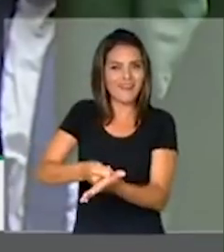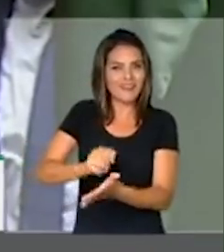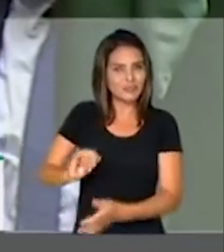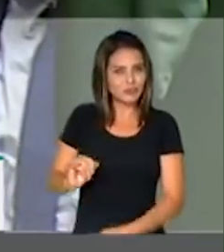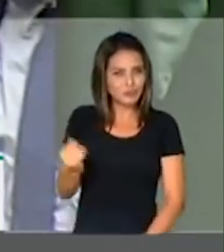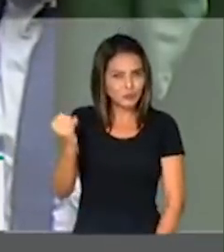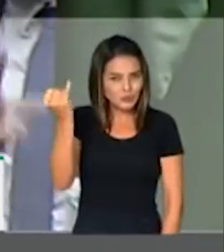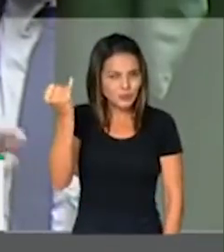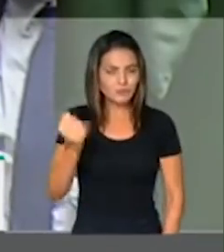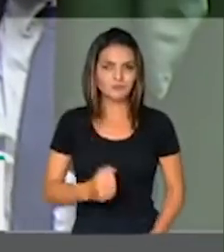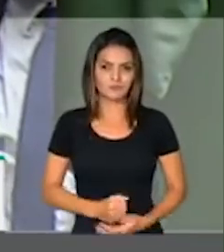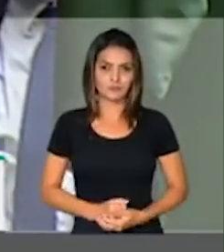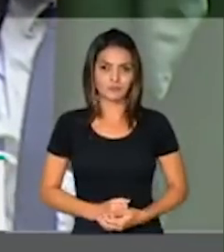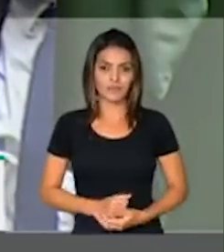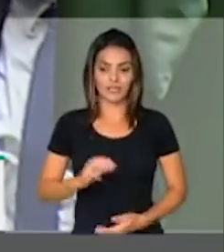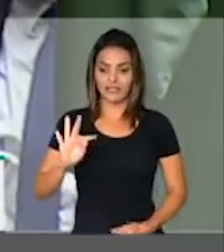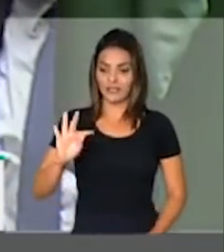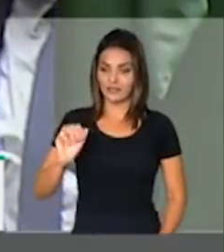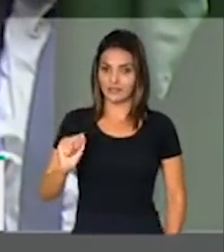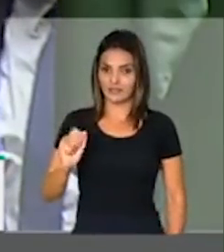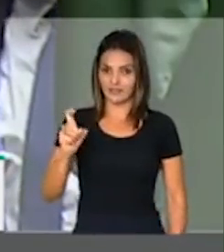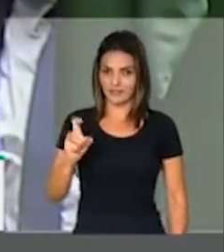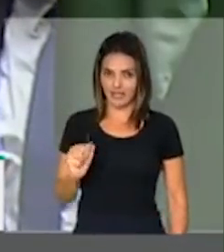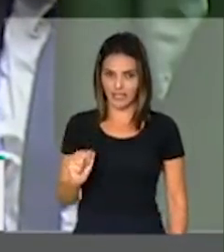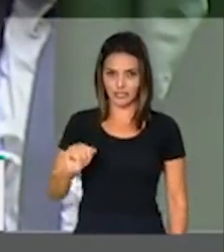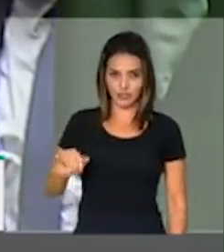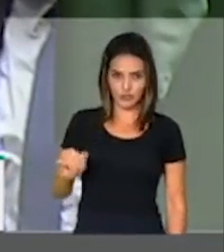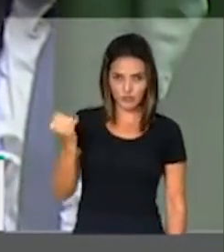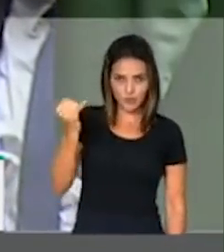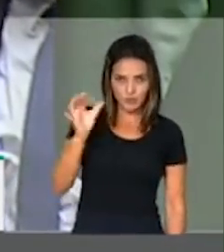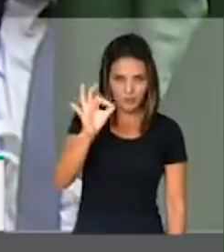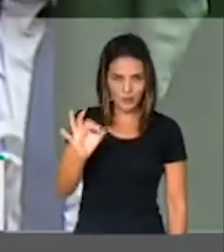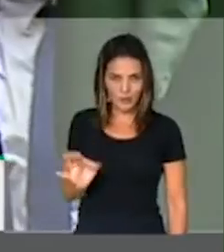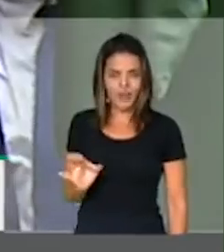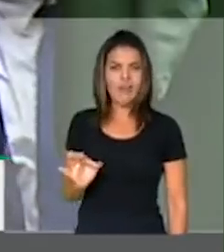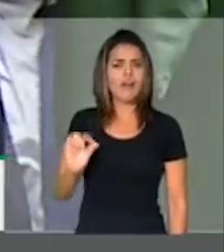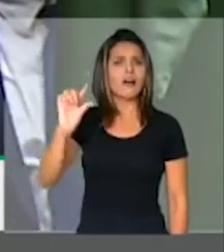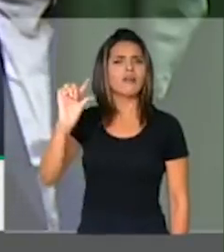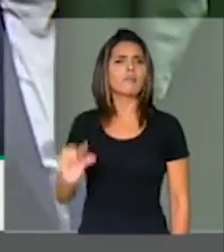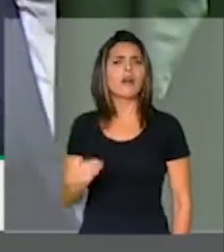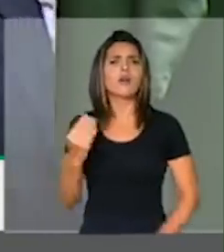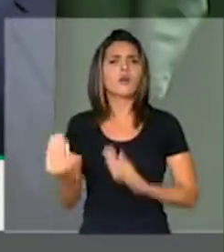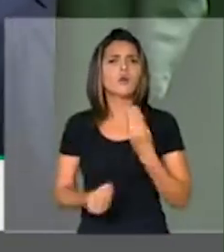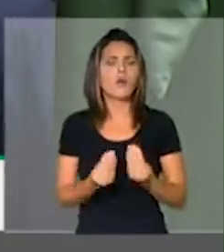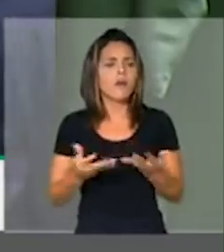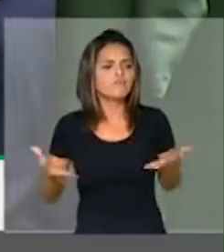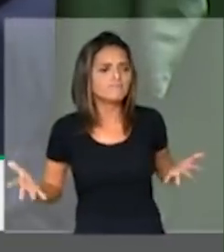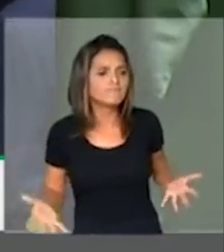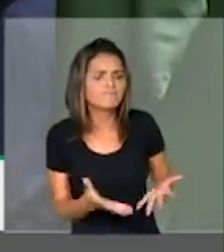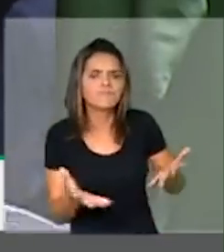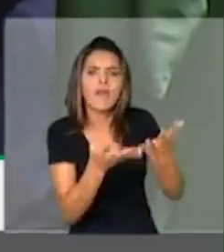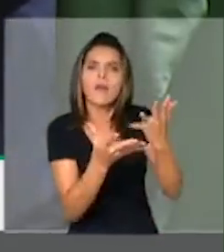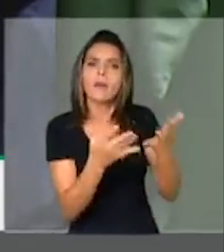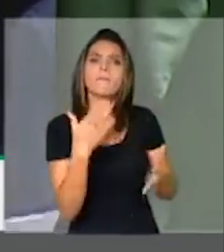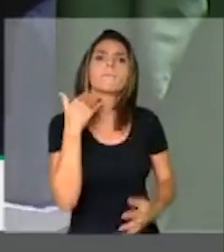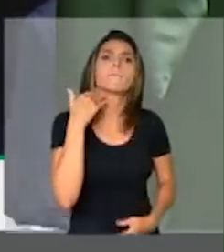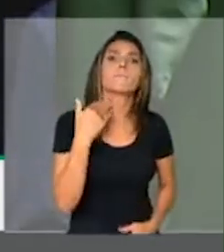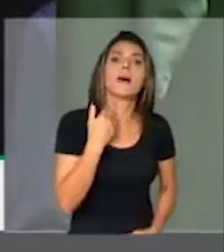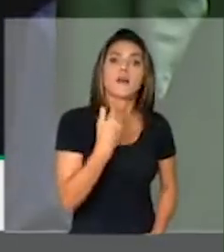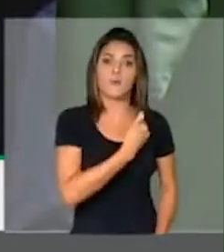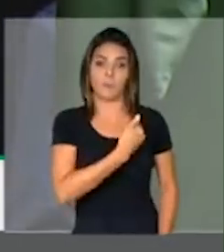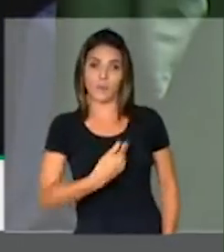O que abaixa a taxa de juros é o fortalecimento dos bancos públicos, sim, com a